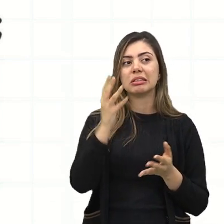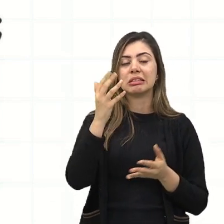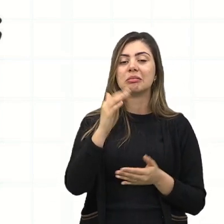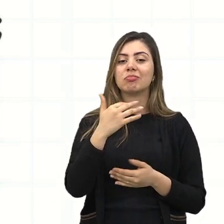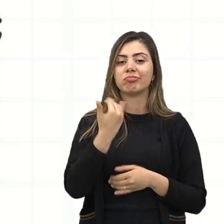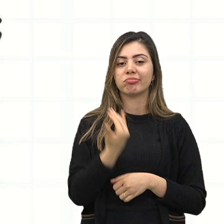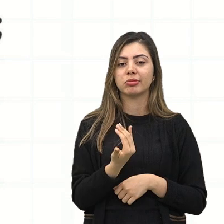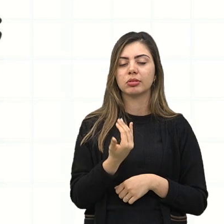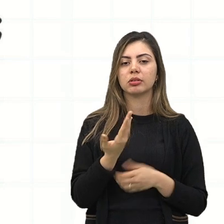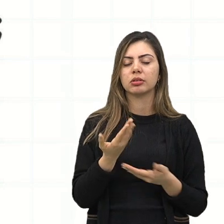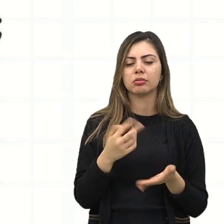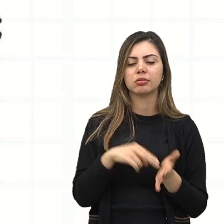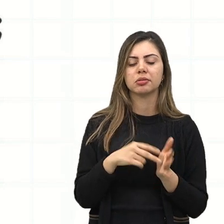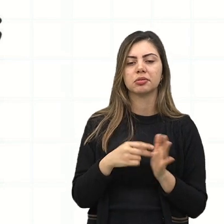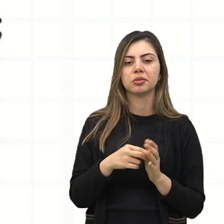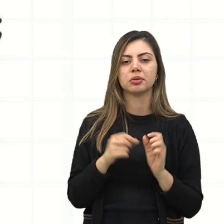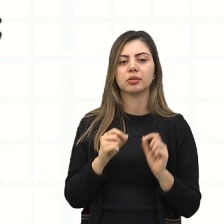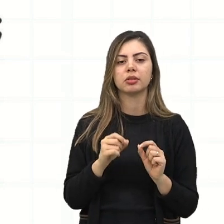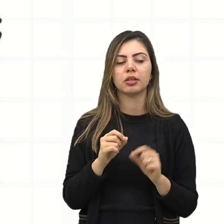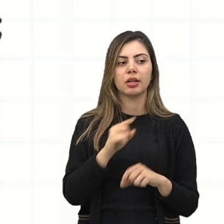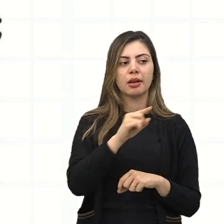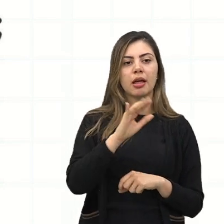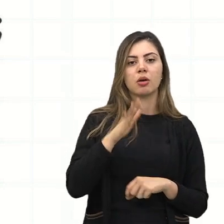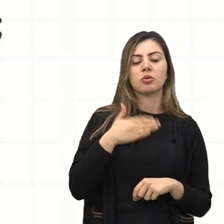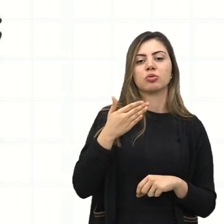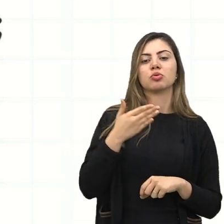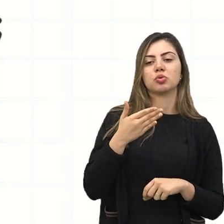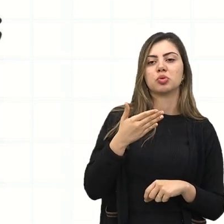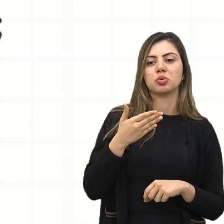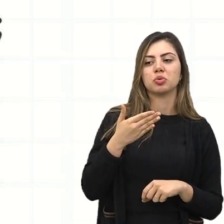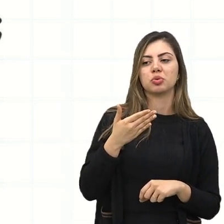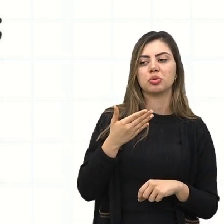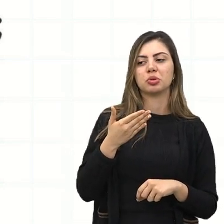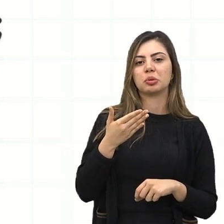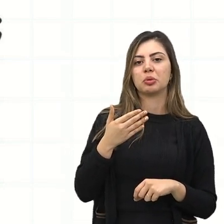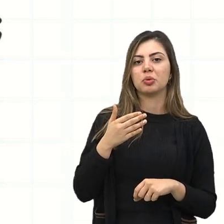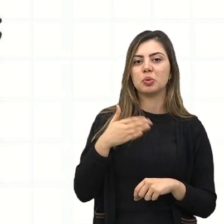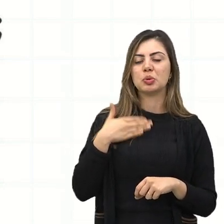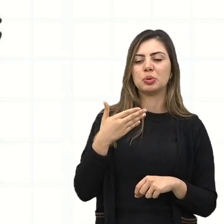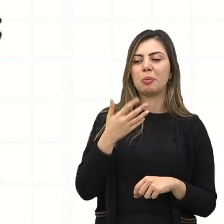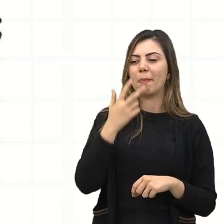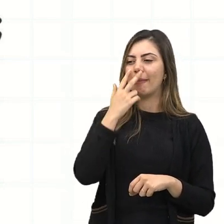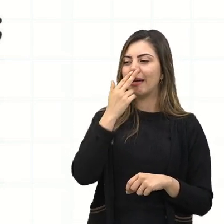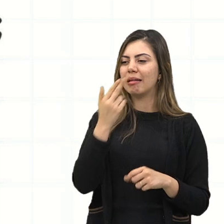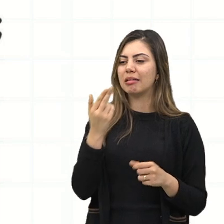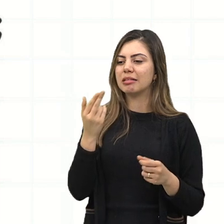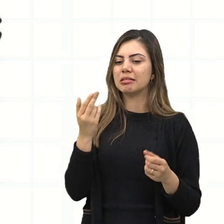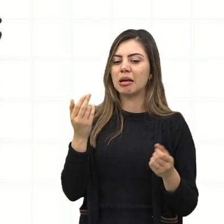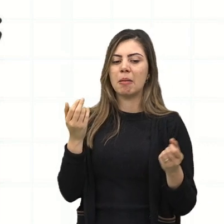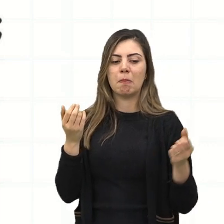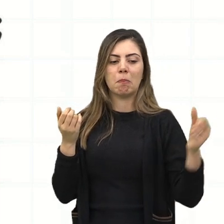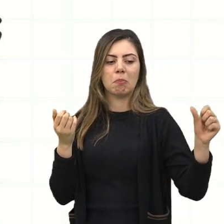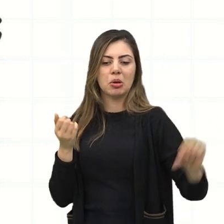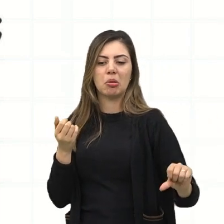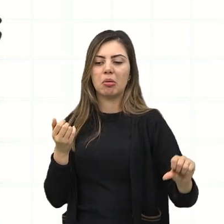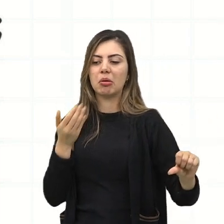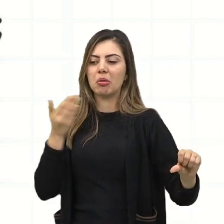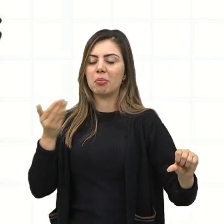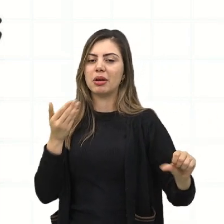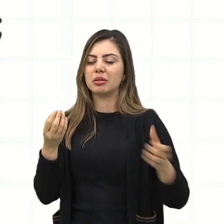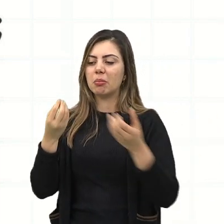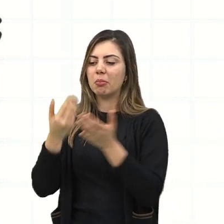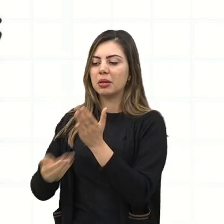como se ele dissesse, o susto é pior do que os danos. É o que a possibilidade de que